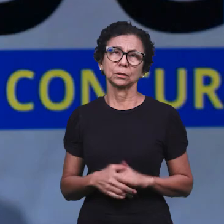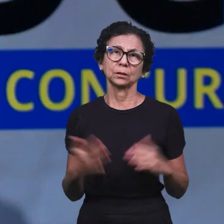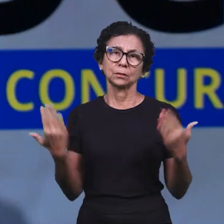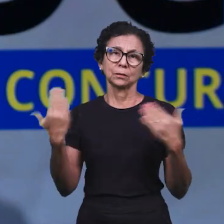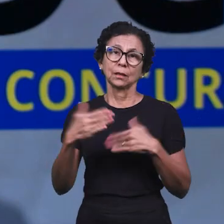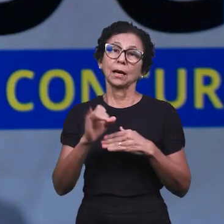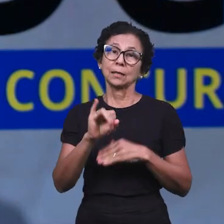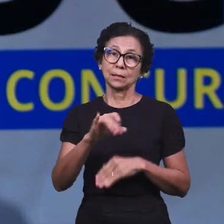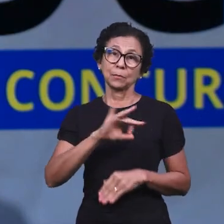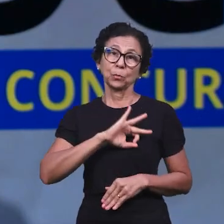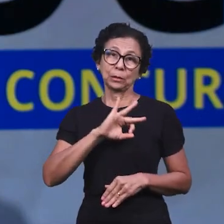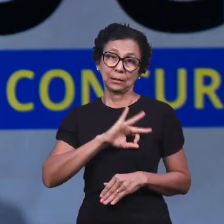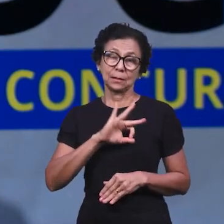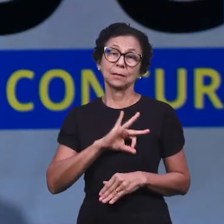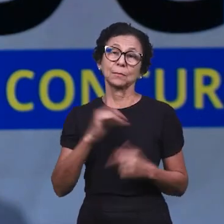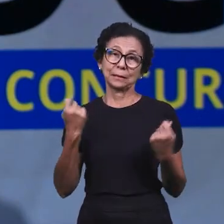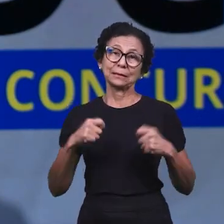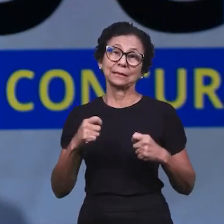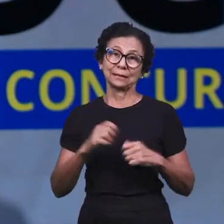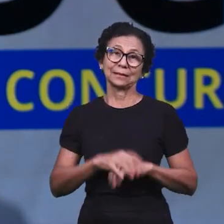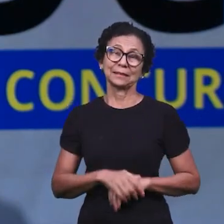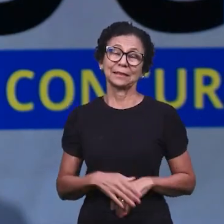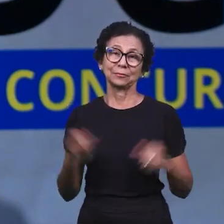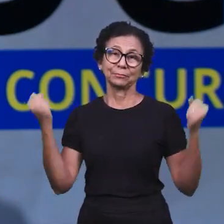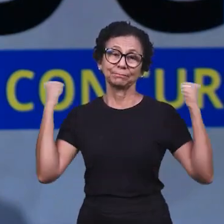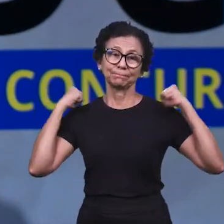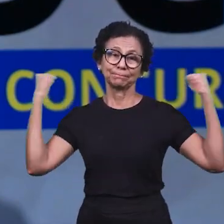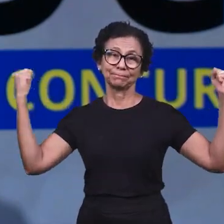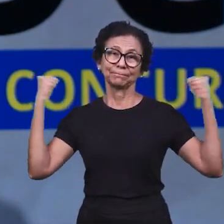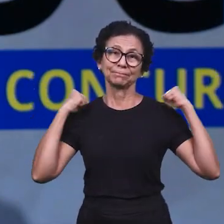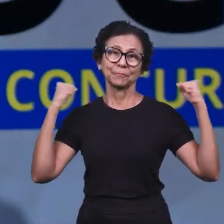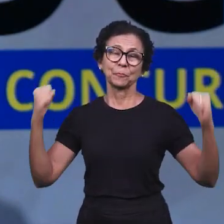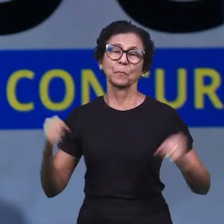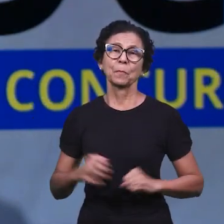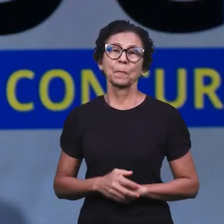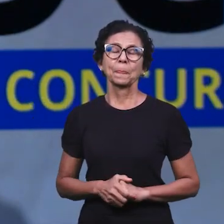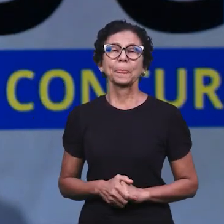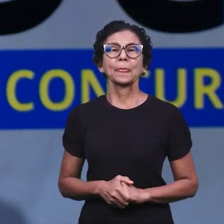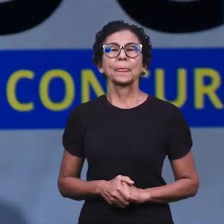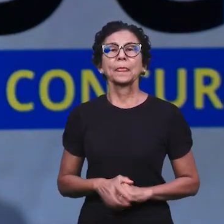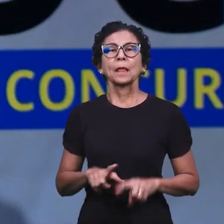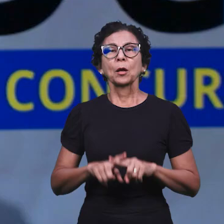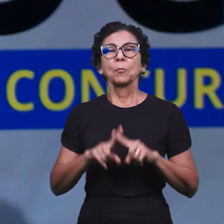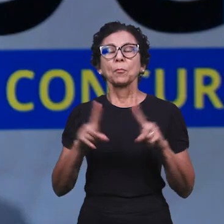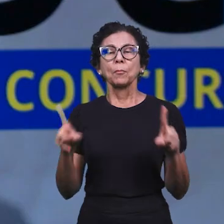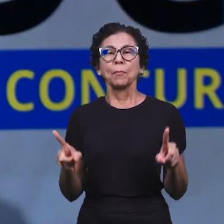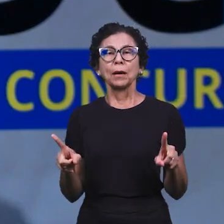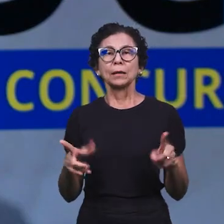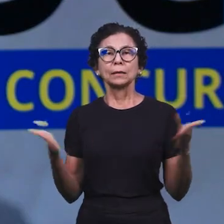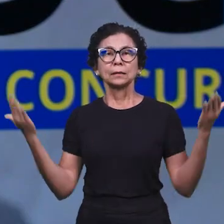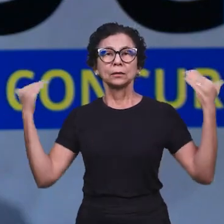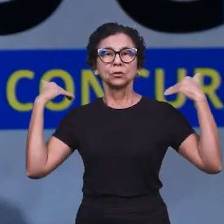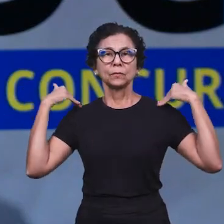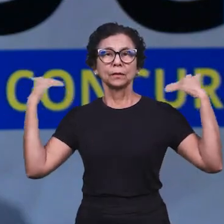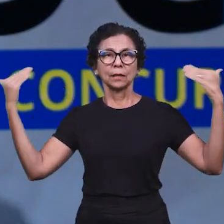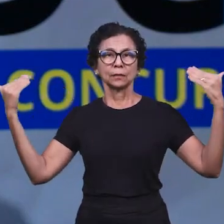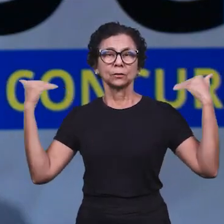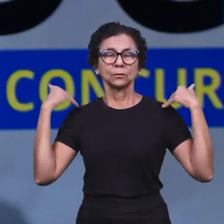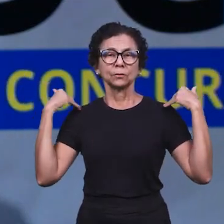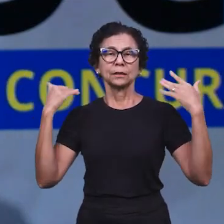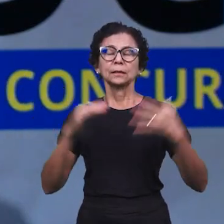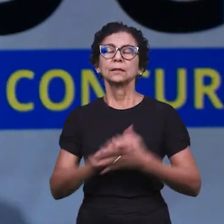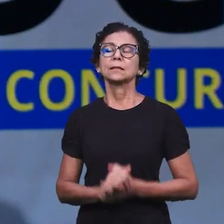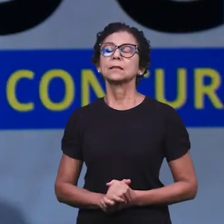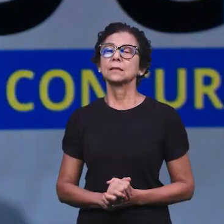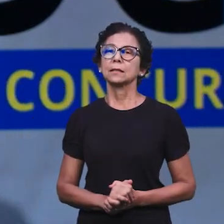tem teste físico. Mas eu quero te dizer que os benefícios da atividade física vão se refletir diretamente na